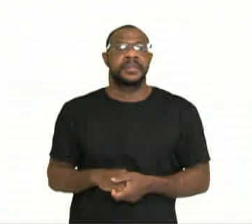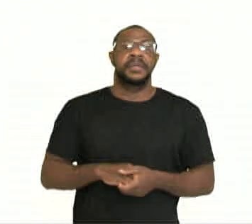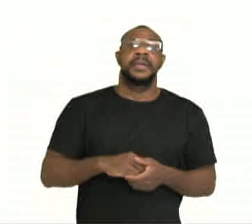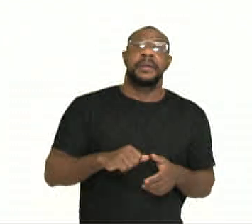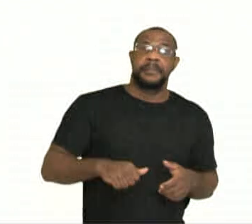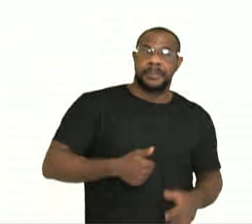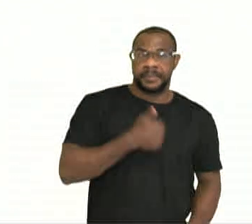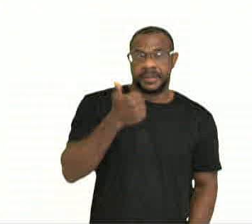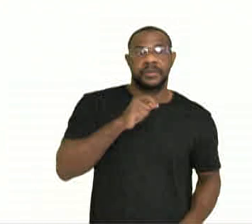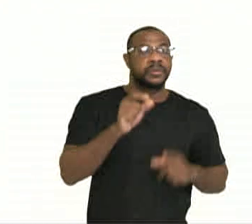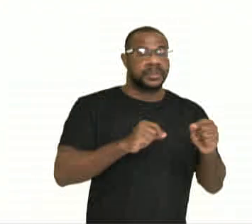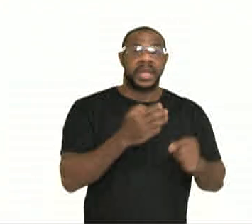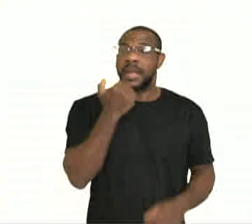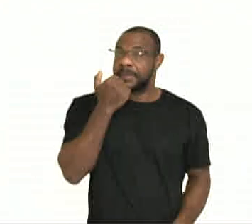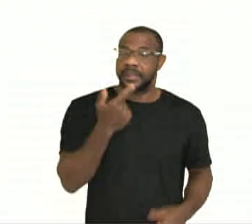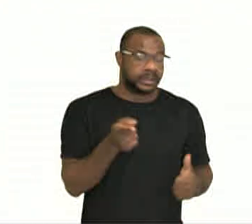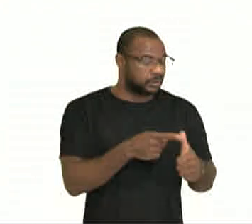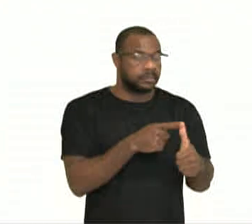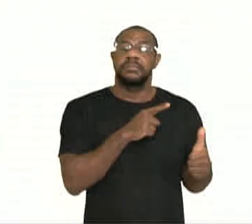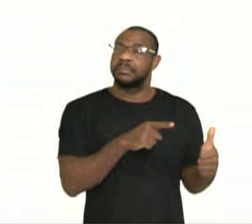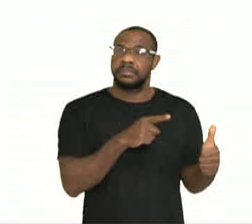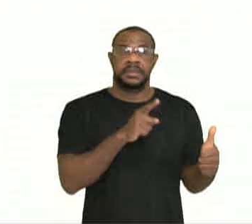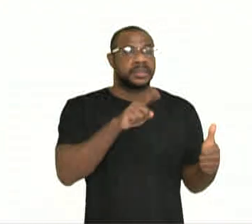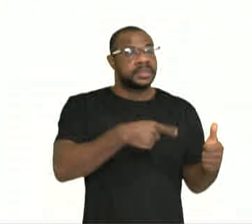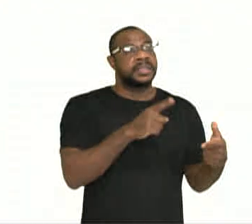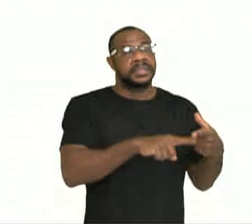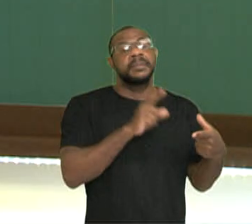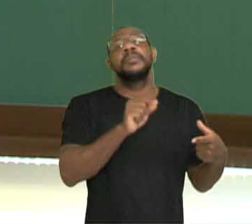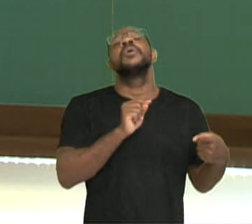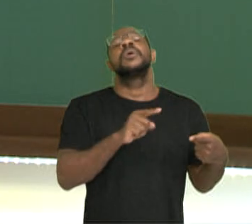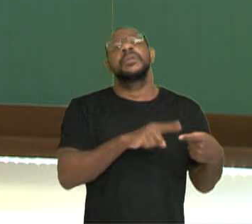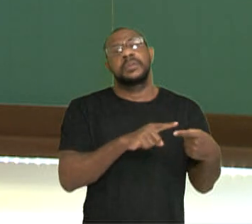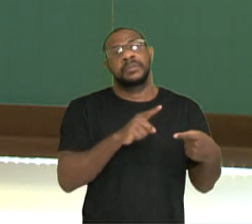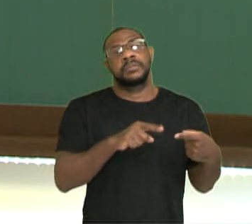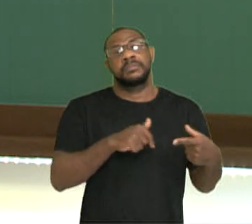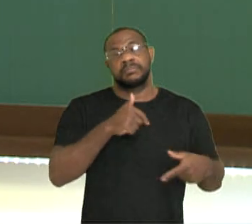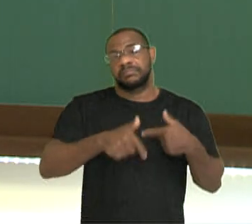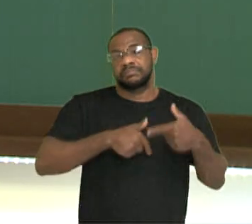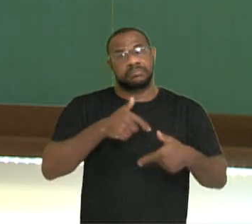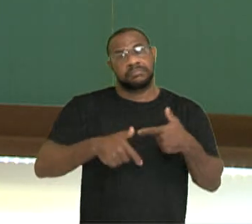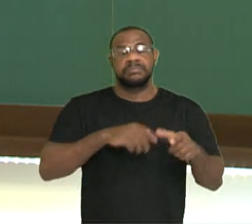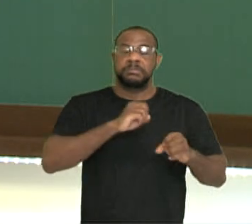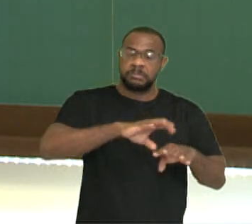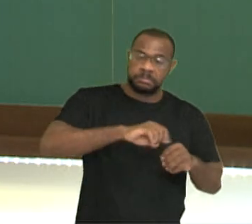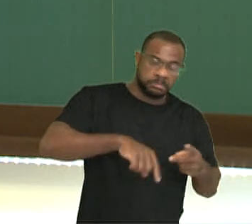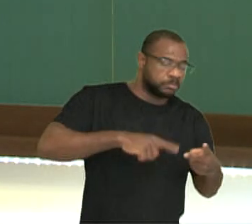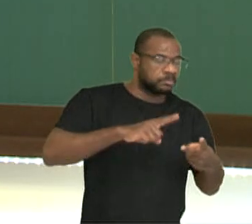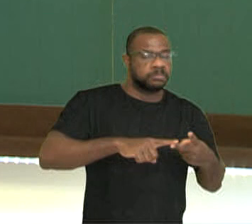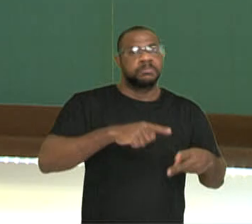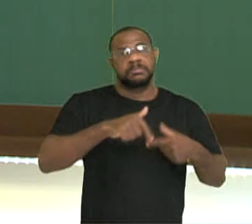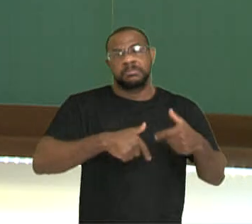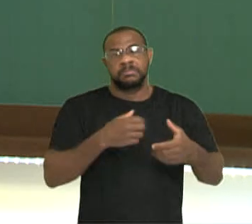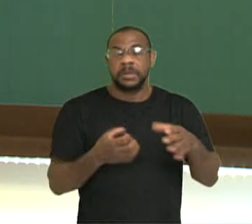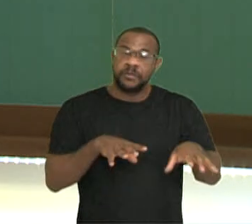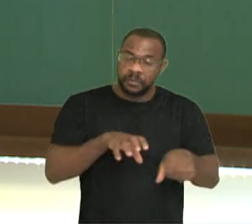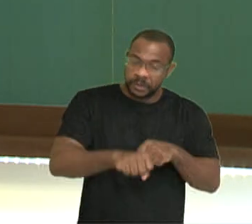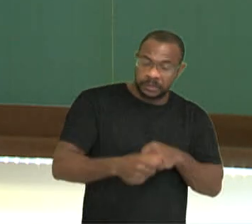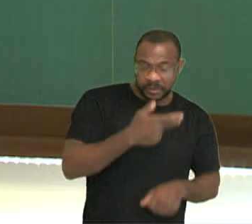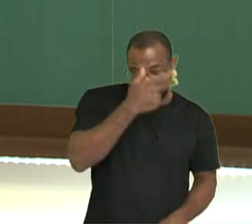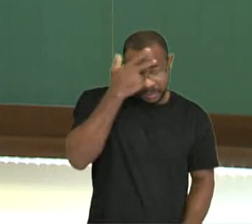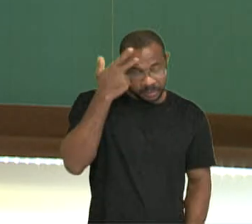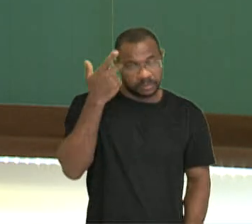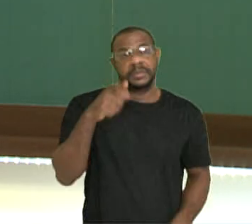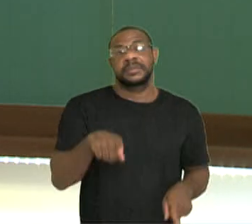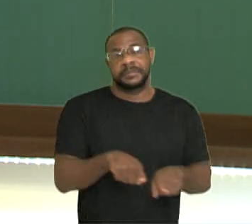atendendo a necessidade, por exemplo, de alimentação. Depois, em um segundo momento, poderia ser a questão da educação, da formação do indivíduo